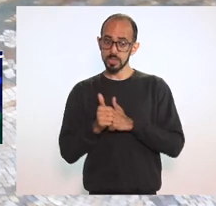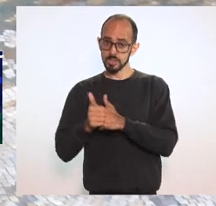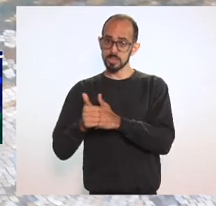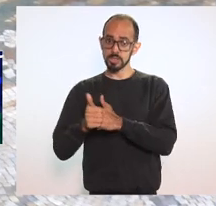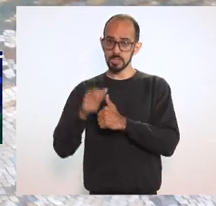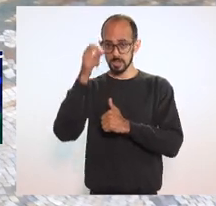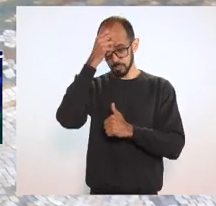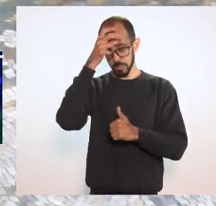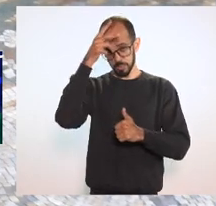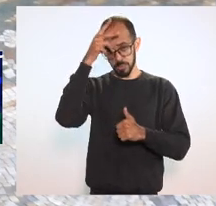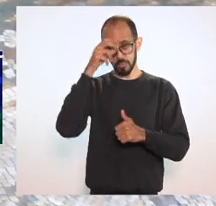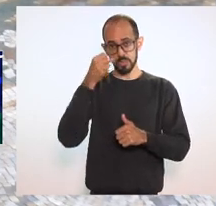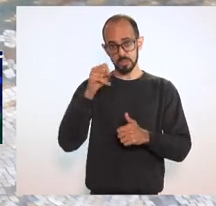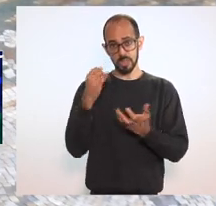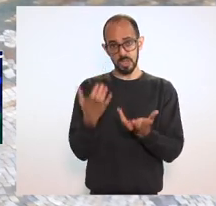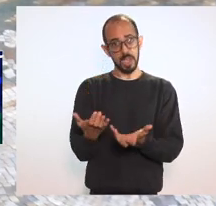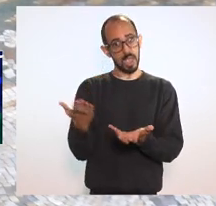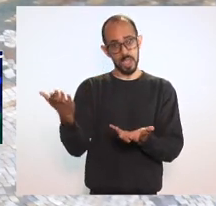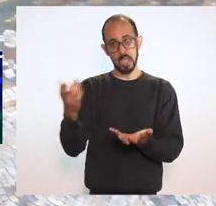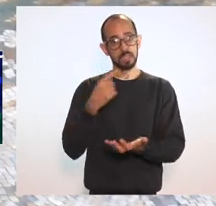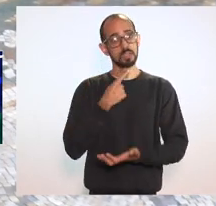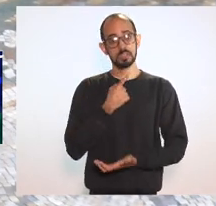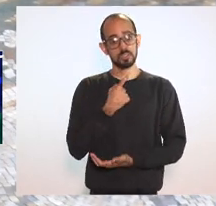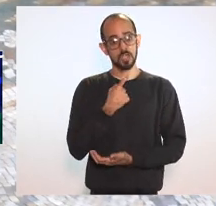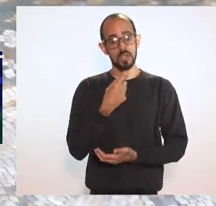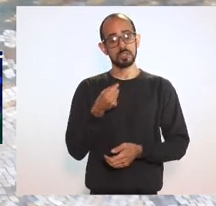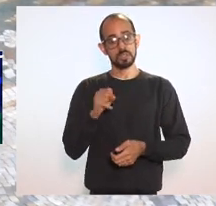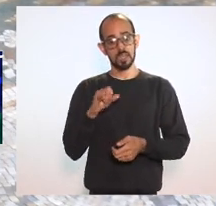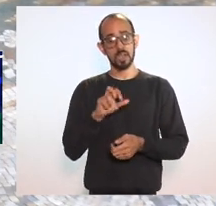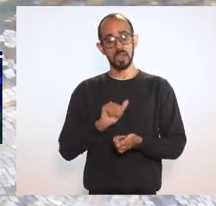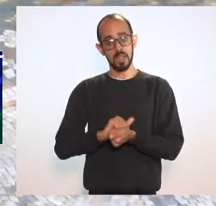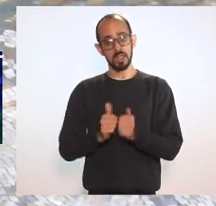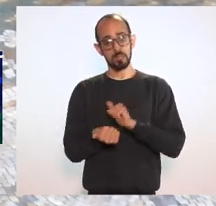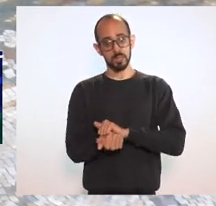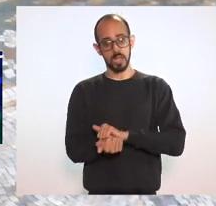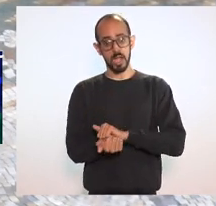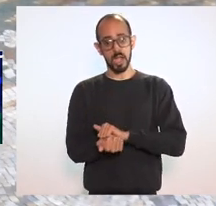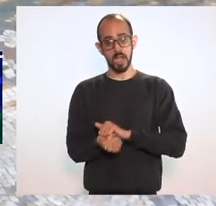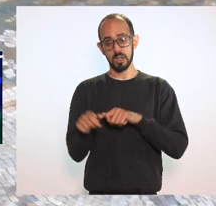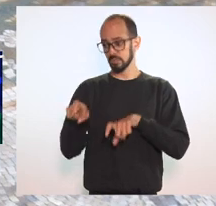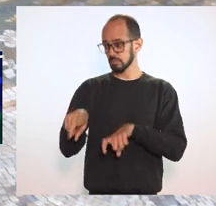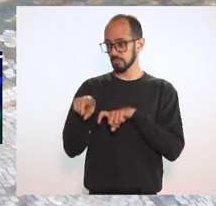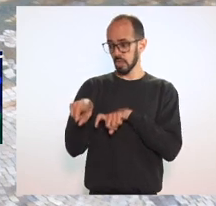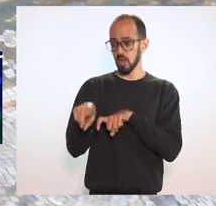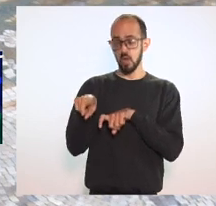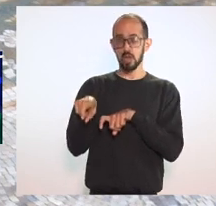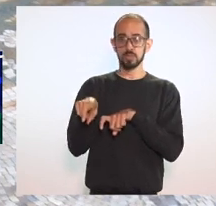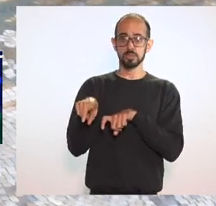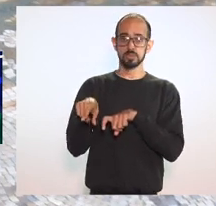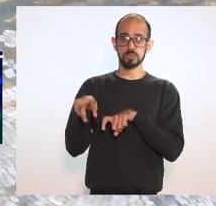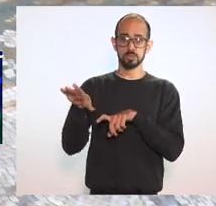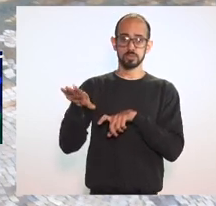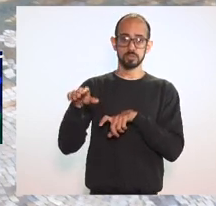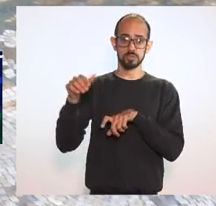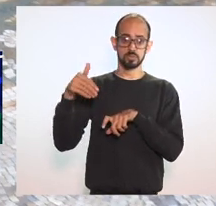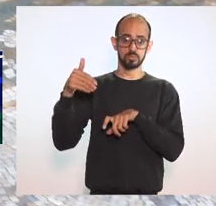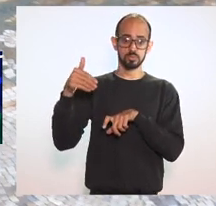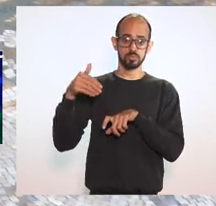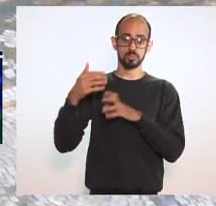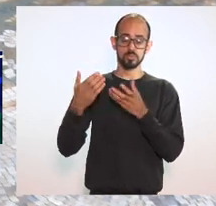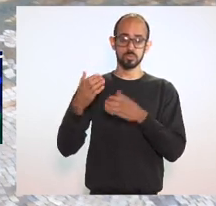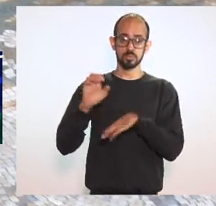desejar Ora se o prefeito da capital da cidade a o Bill do interior ou seja lá de que região for quiser